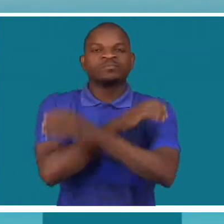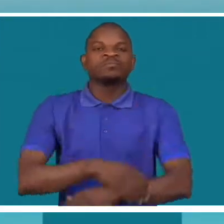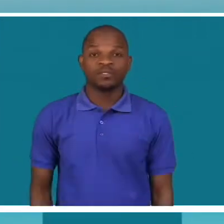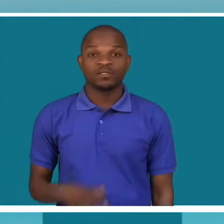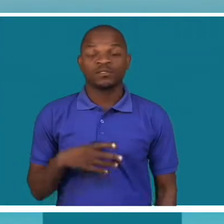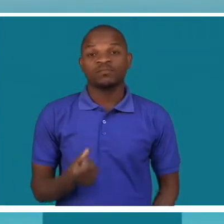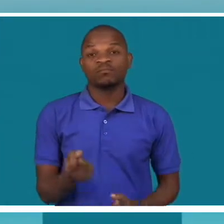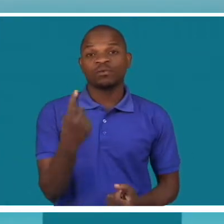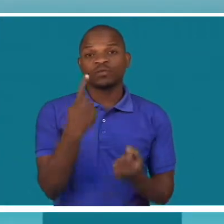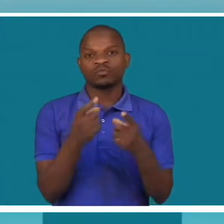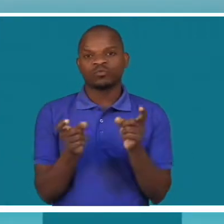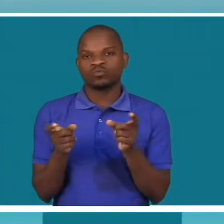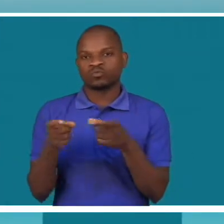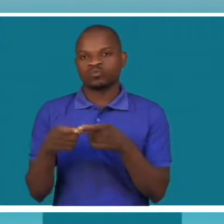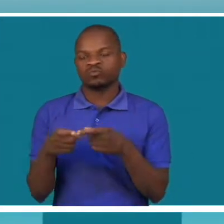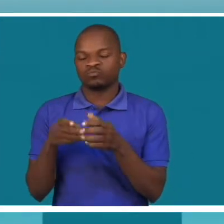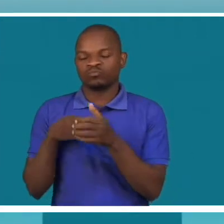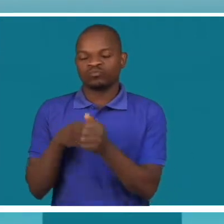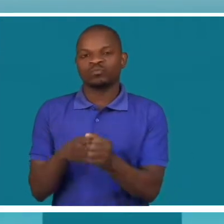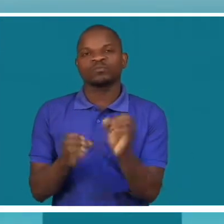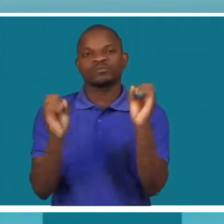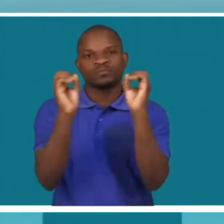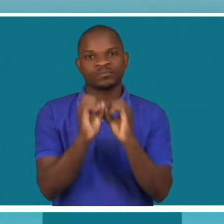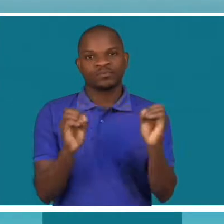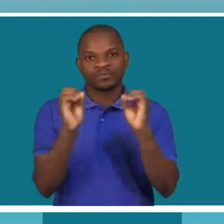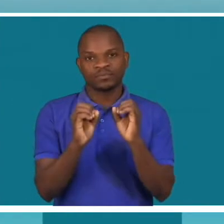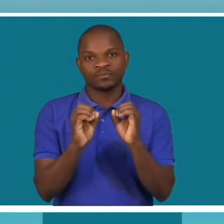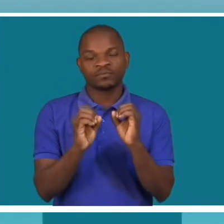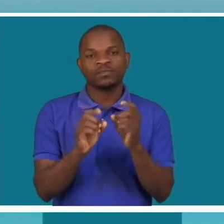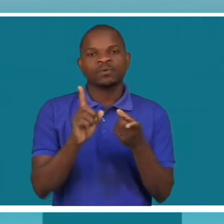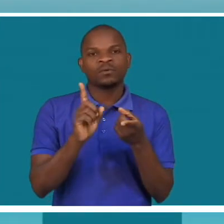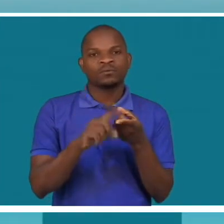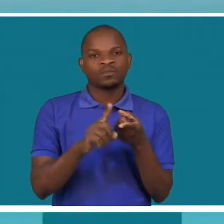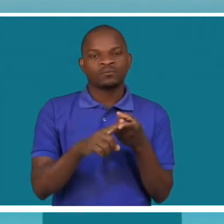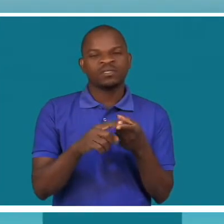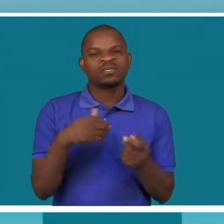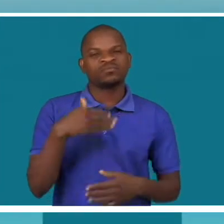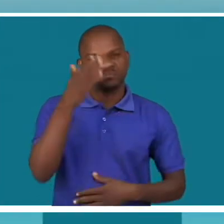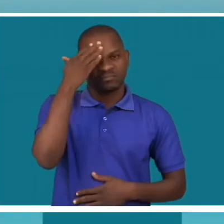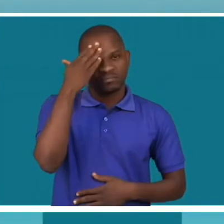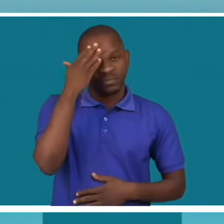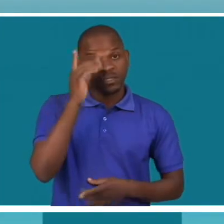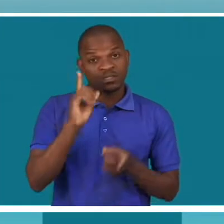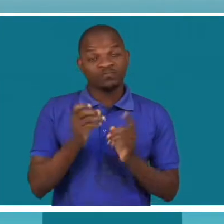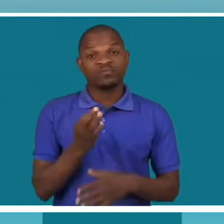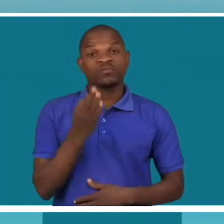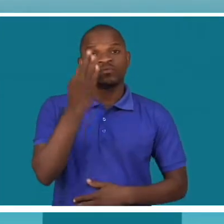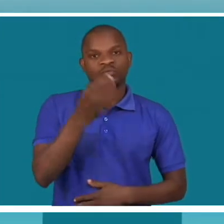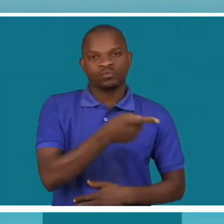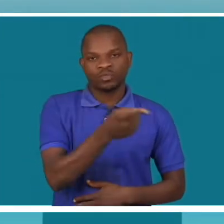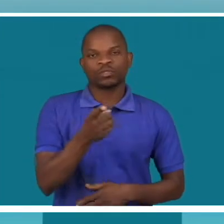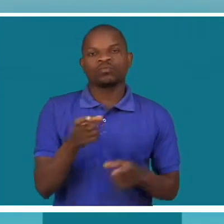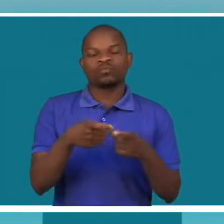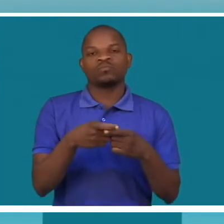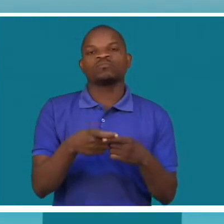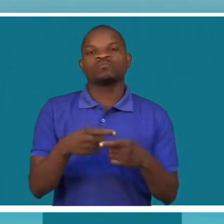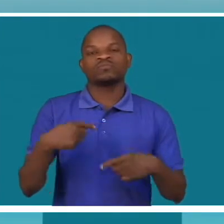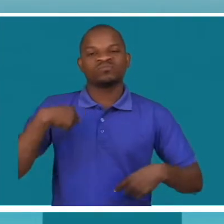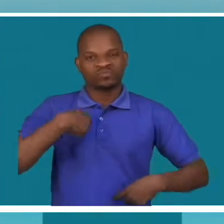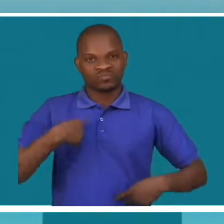Há clubes que não estão a cumprir com estes critérios. Tenho a máxima certeza que mais dia menos dia estes clubes serão